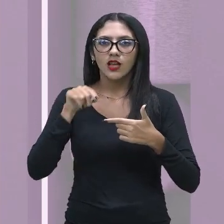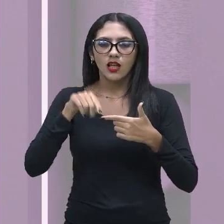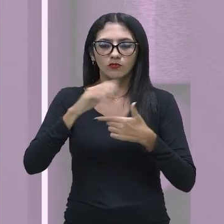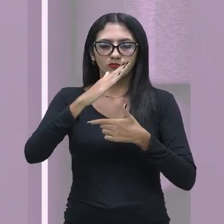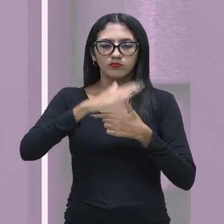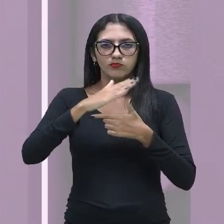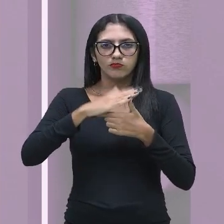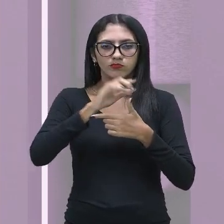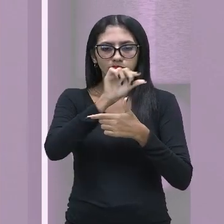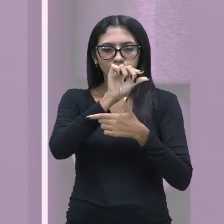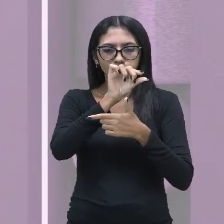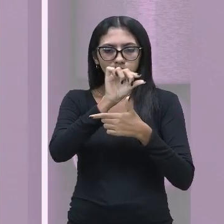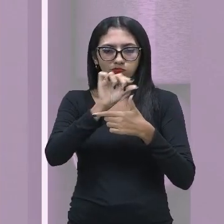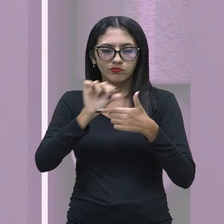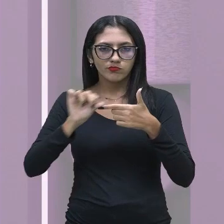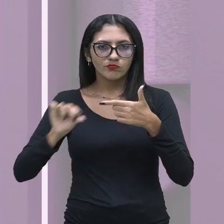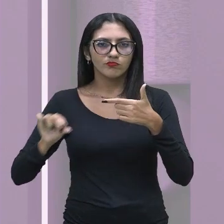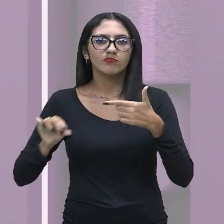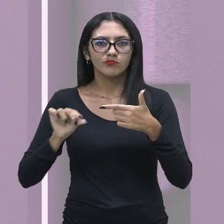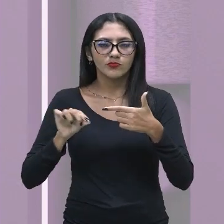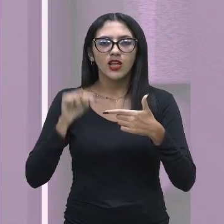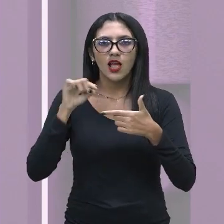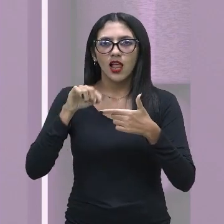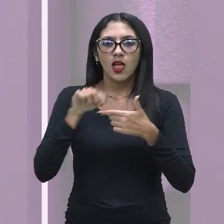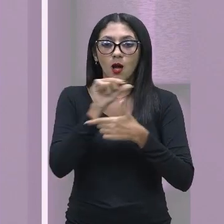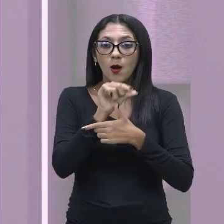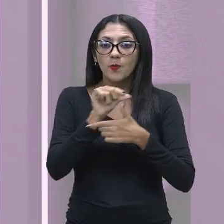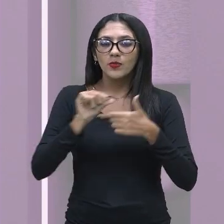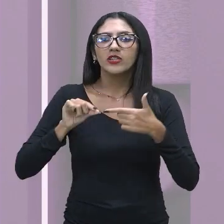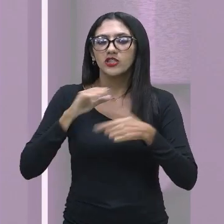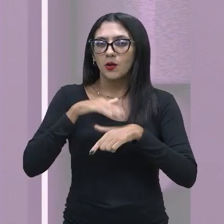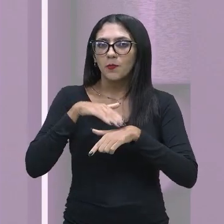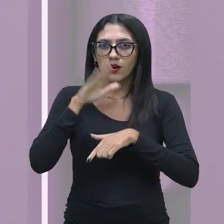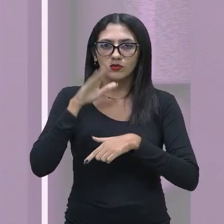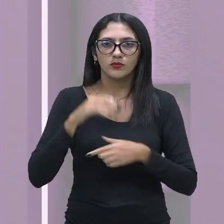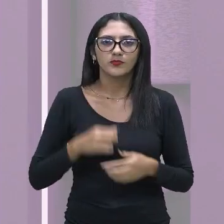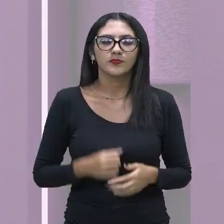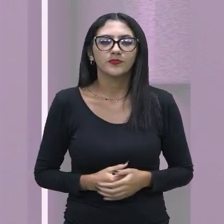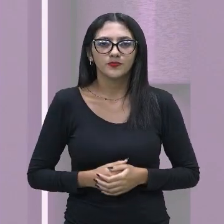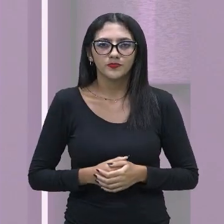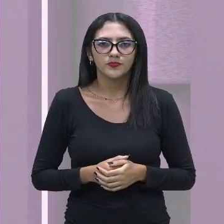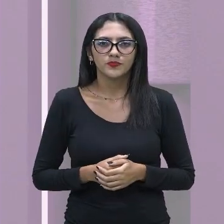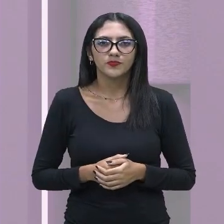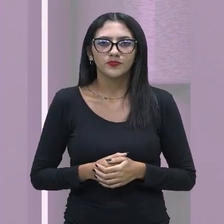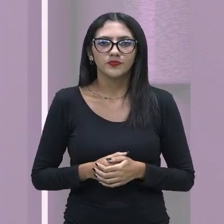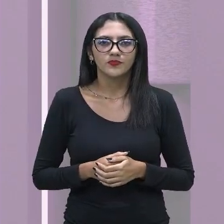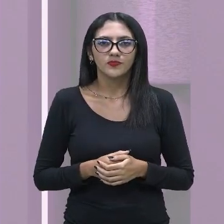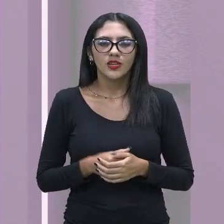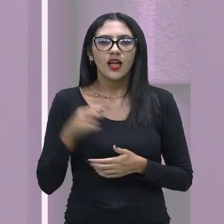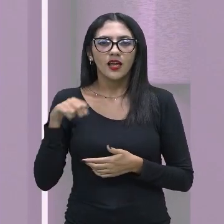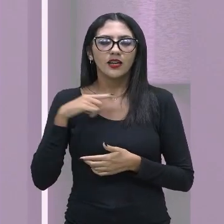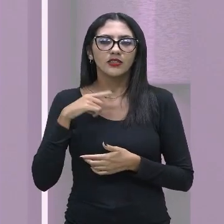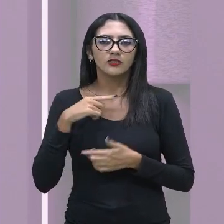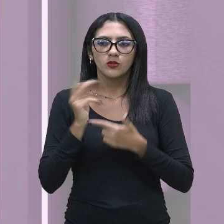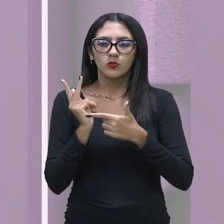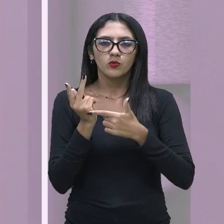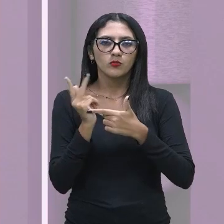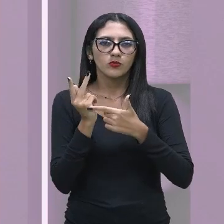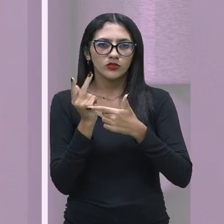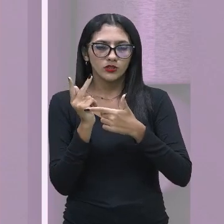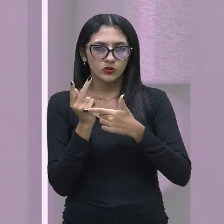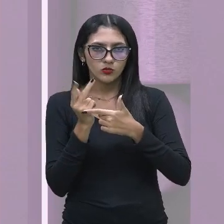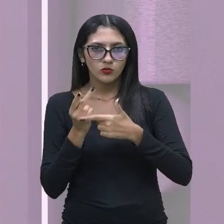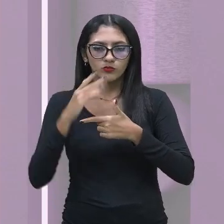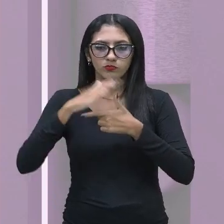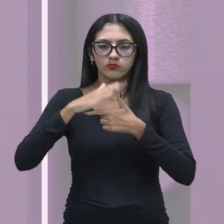diagonal que está bem à frente do nosso ângulo reto. E é a nossa medida do triângulo que possui, né, e é